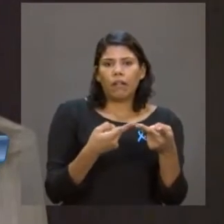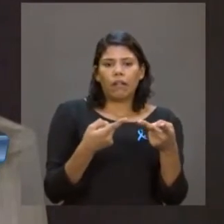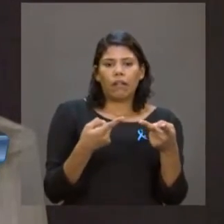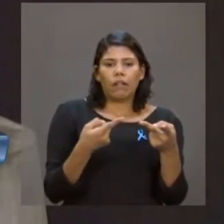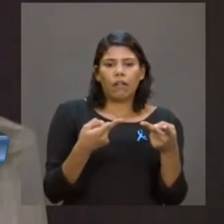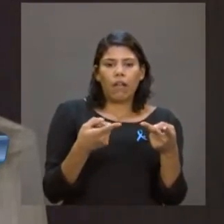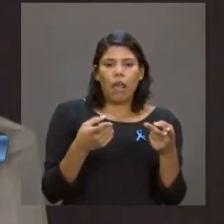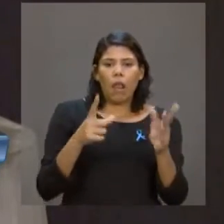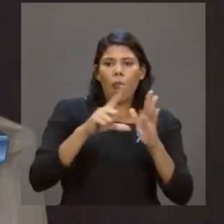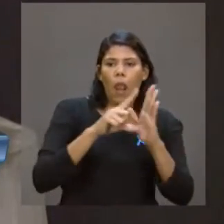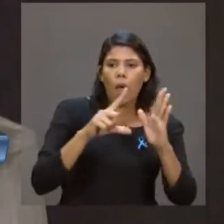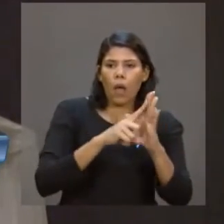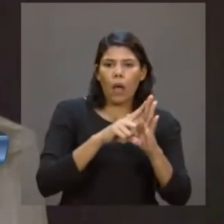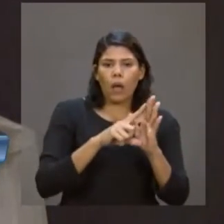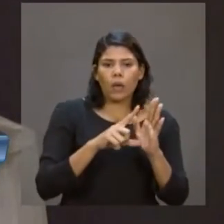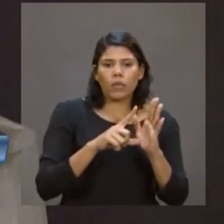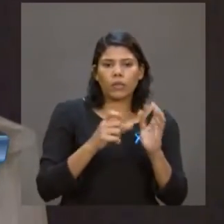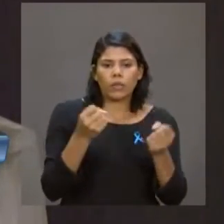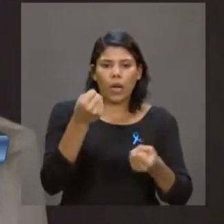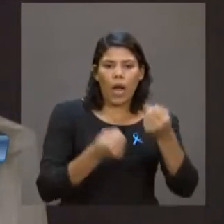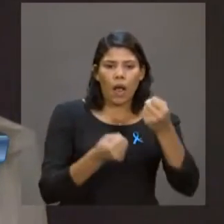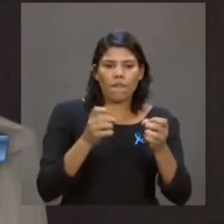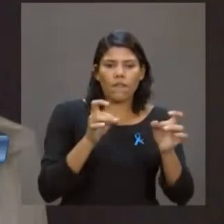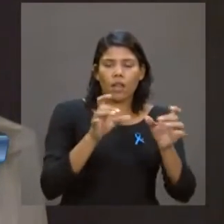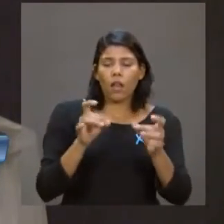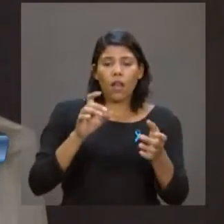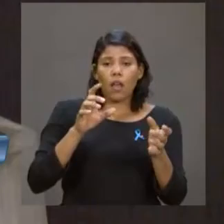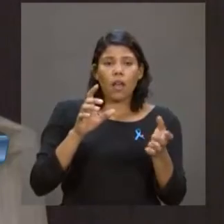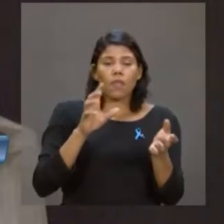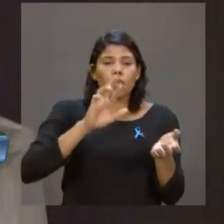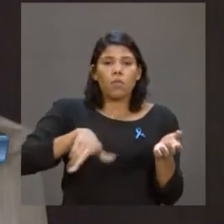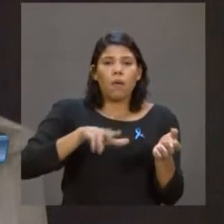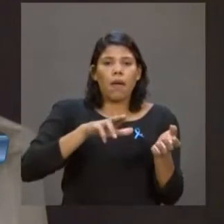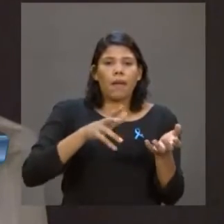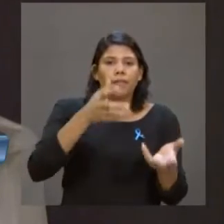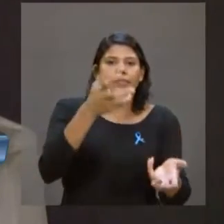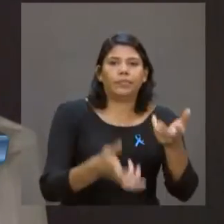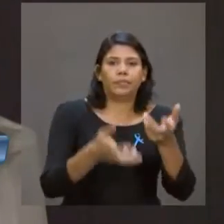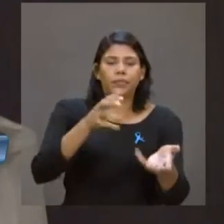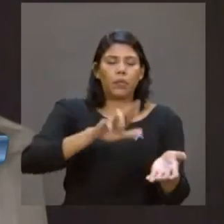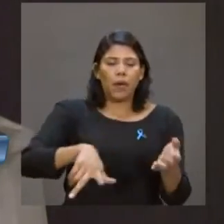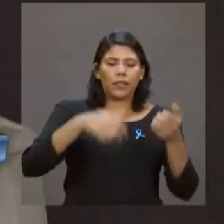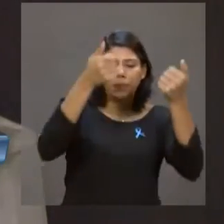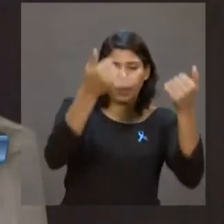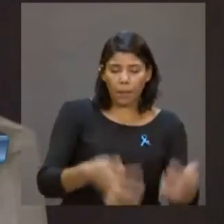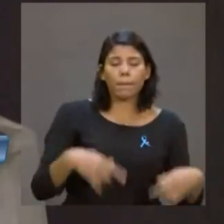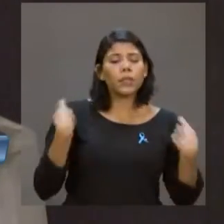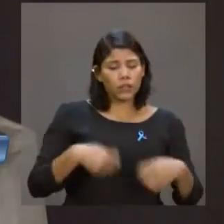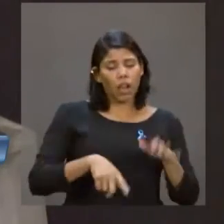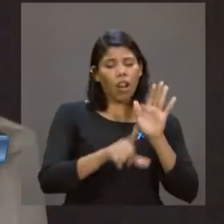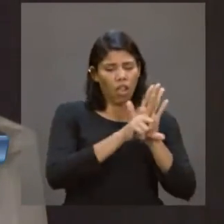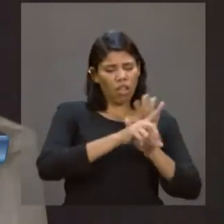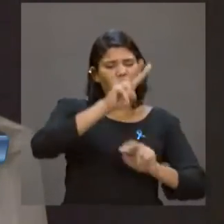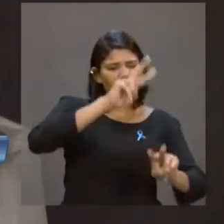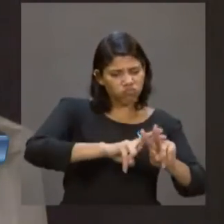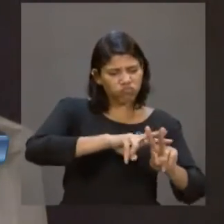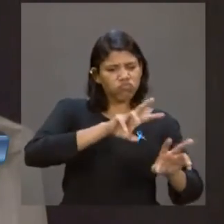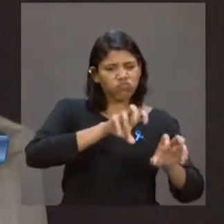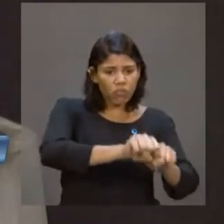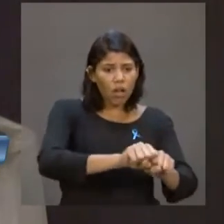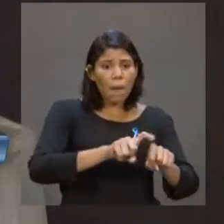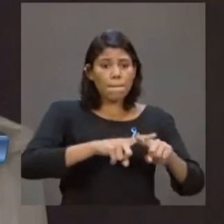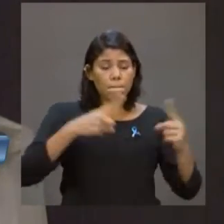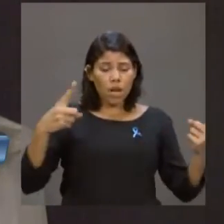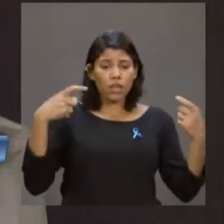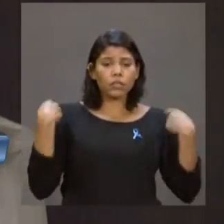concessionária, veículo de concessionária, nada disso é justificável. Tem que ser respondido com os rigores da lei. Mas eu tenho que enfrentar as